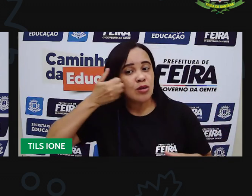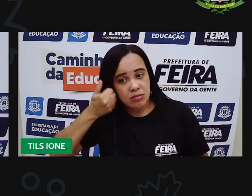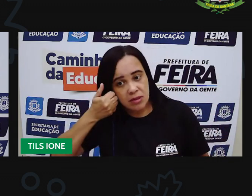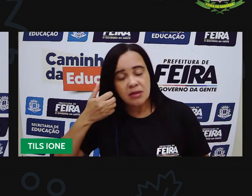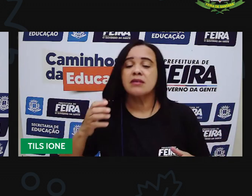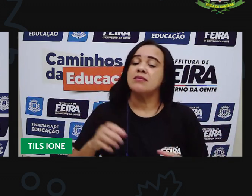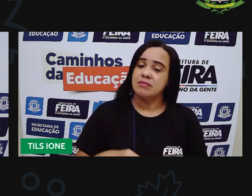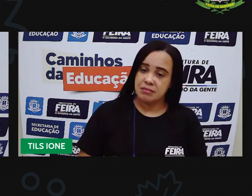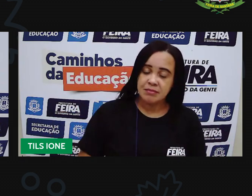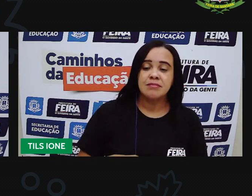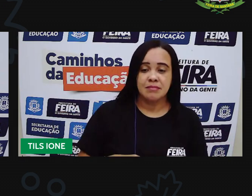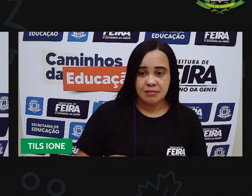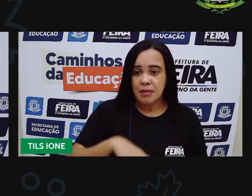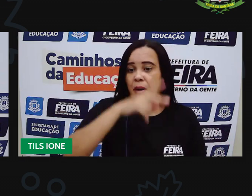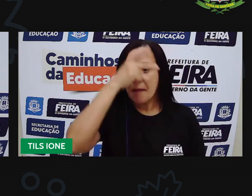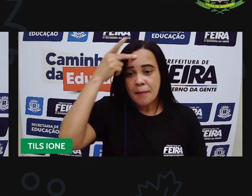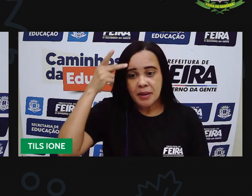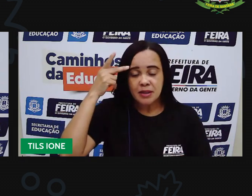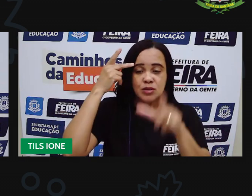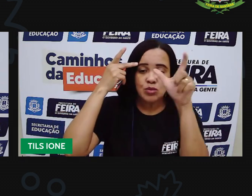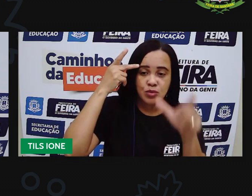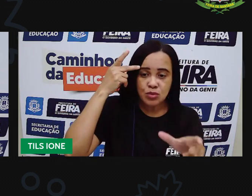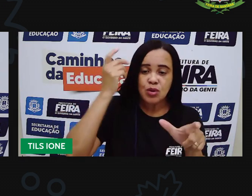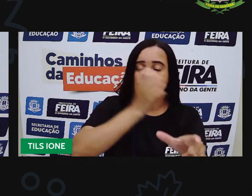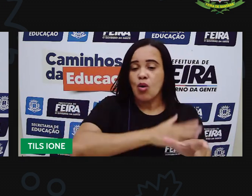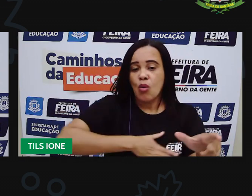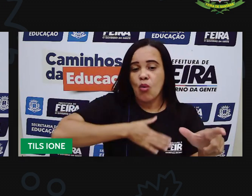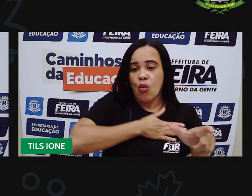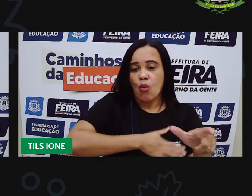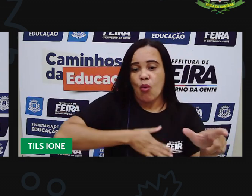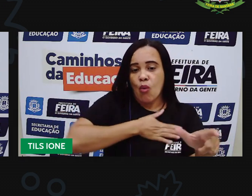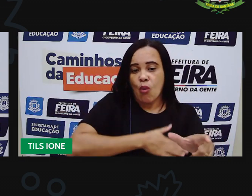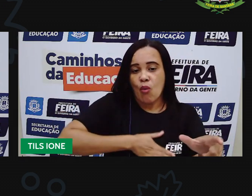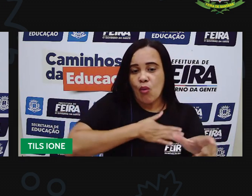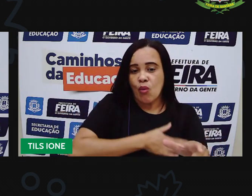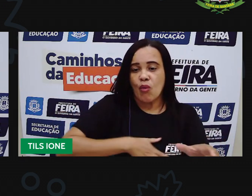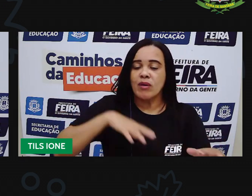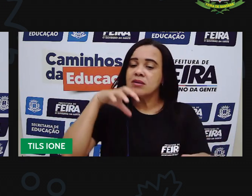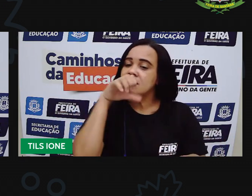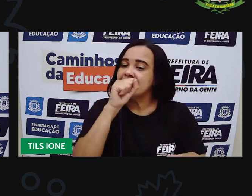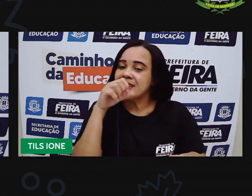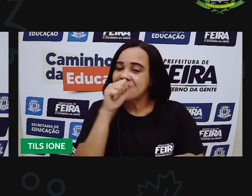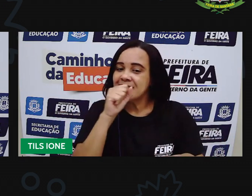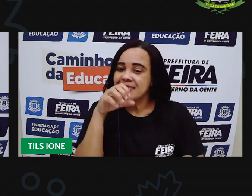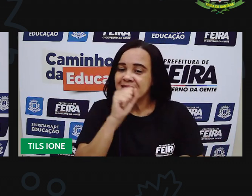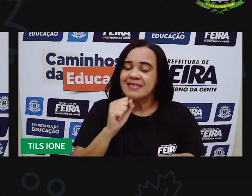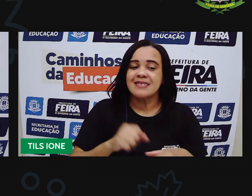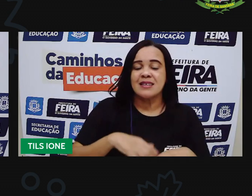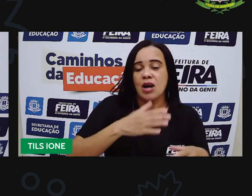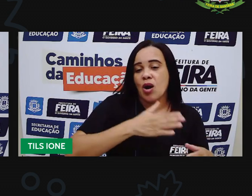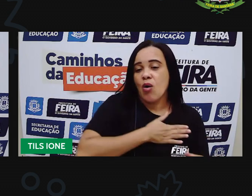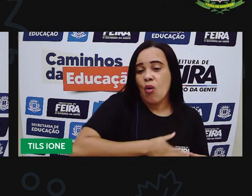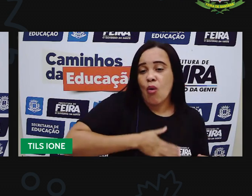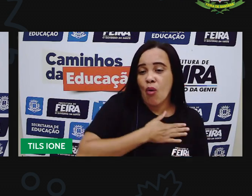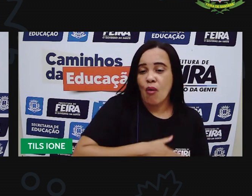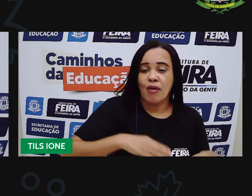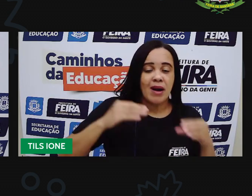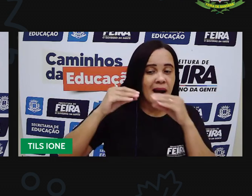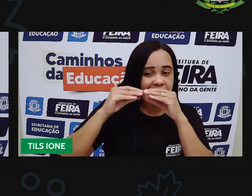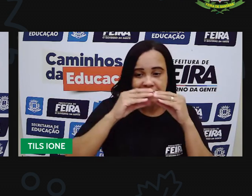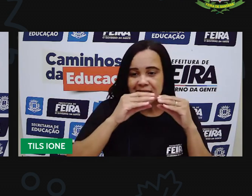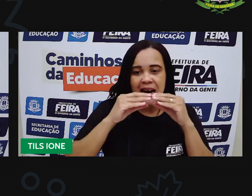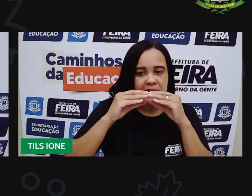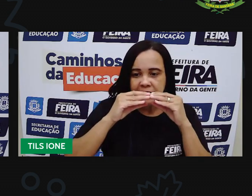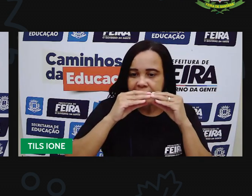tem gente que gosta de laranja, tem gente que gosta de melancia. A gente